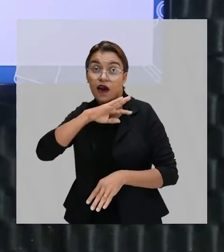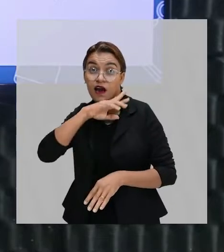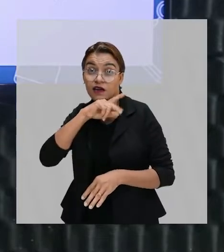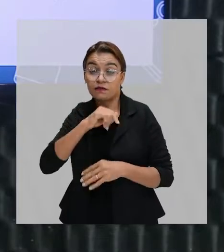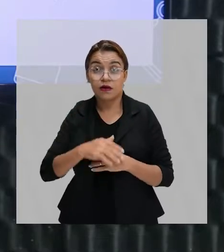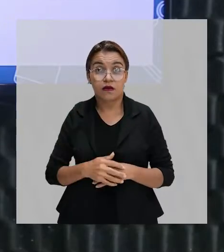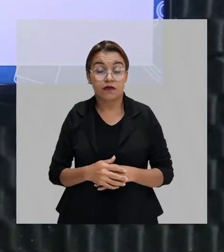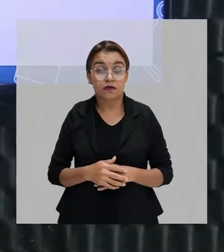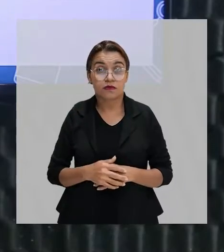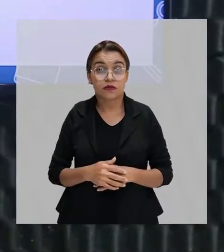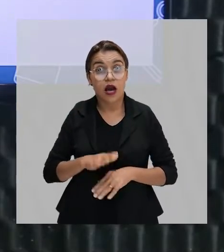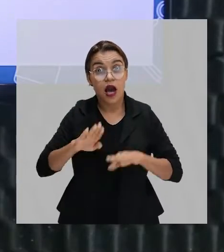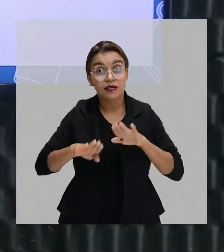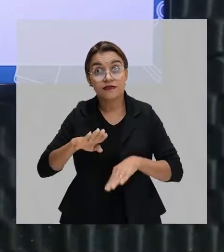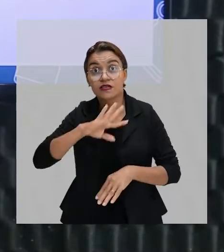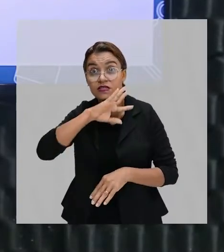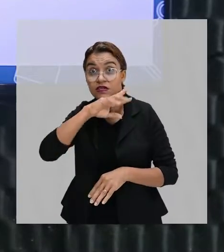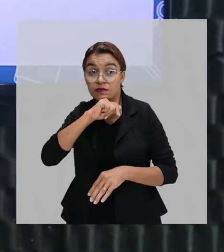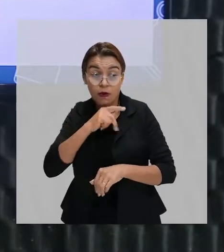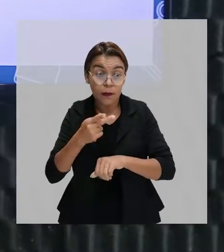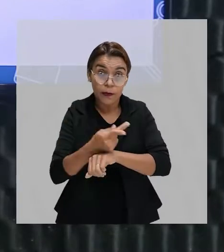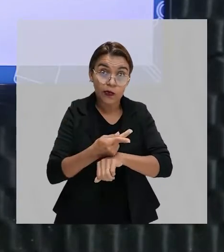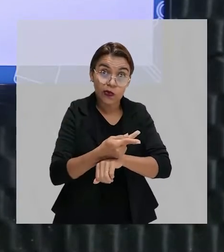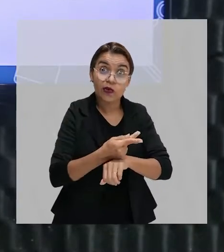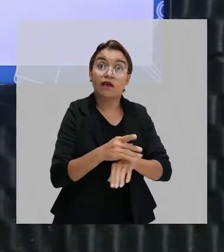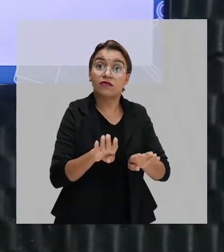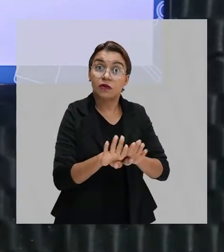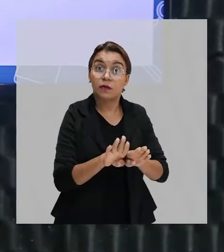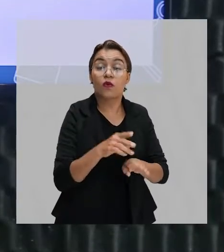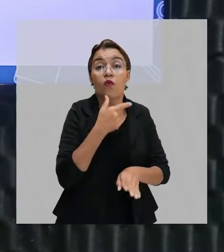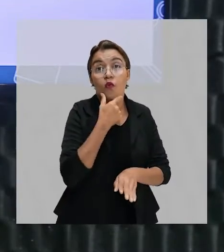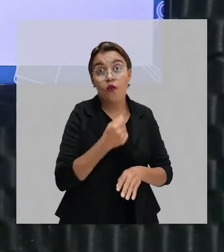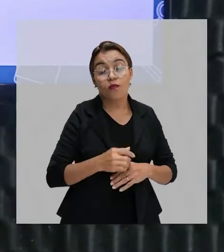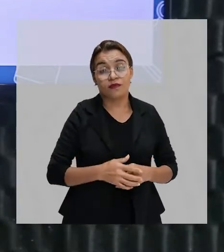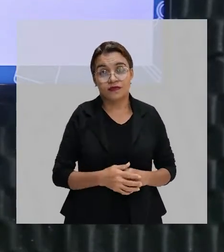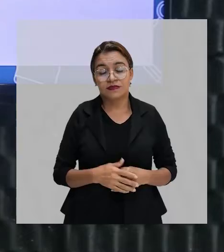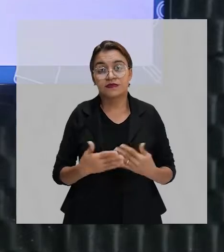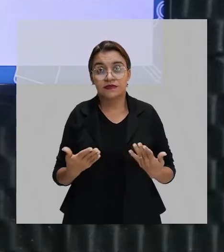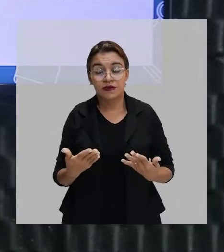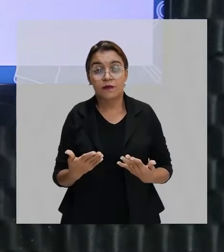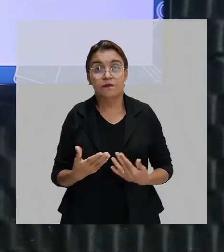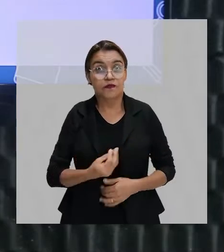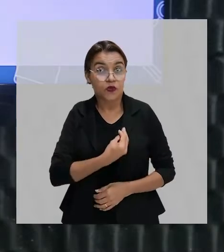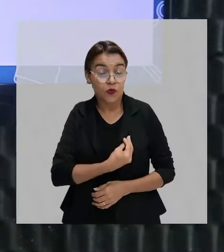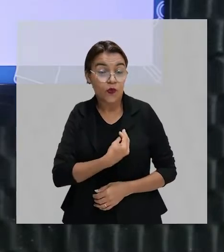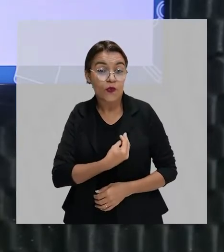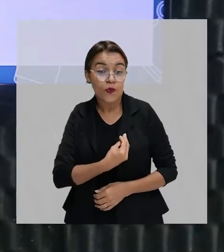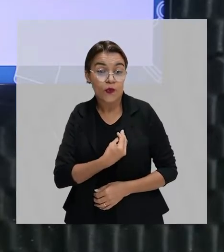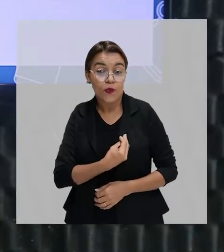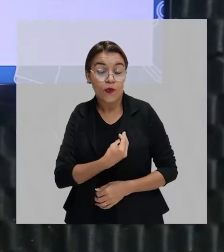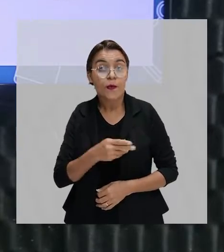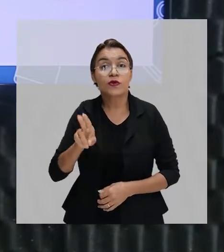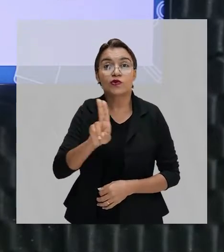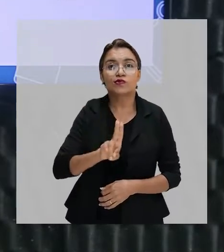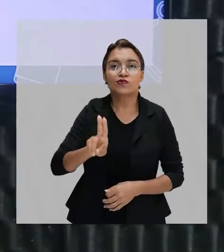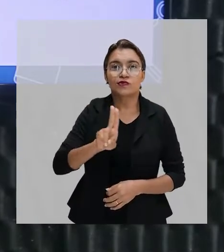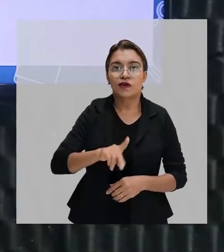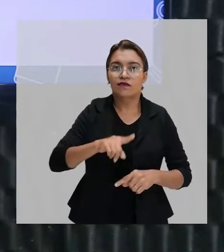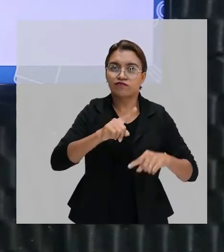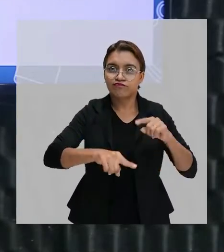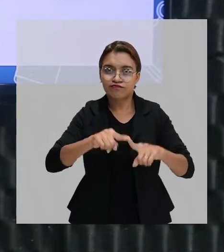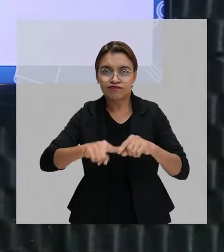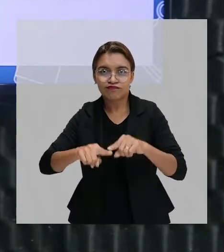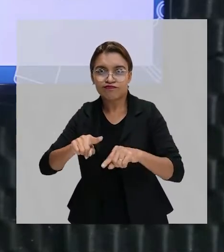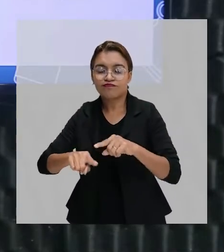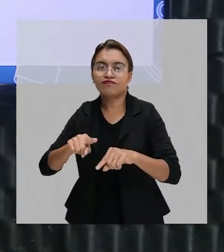o homem era a caça de um Predador Então por questão de sobrevivência o homem utilizava alguns